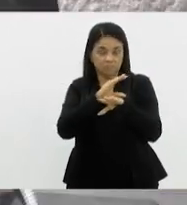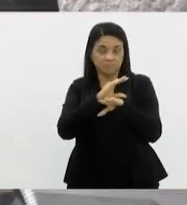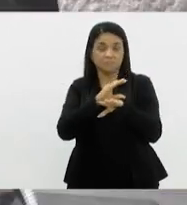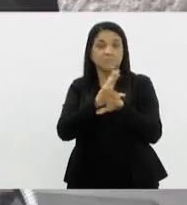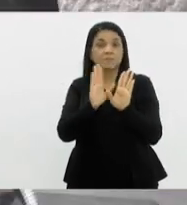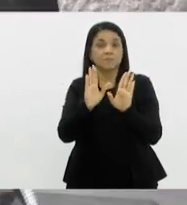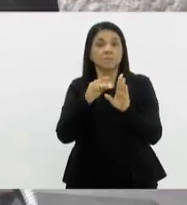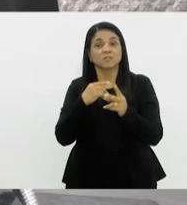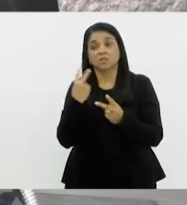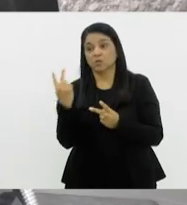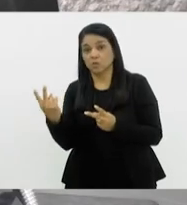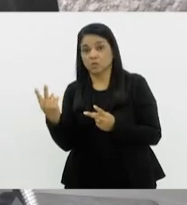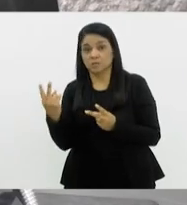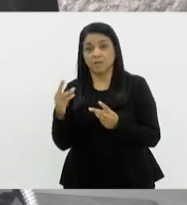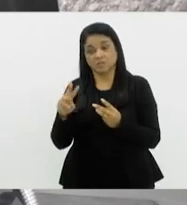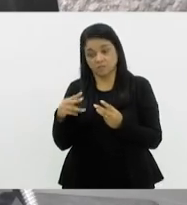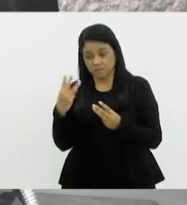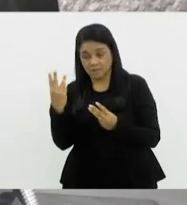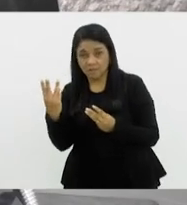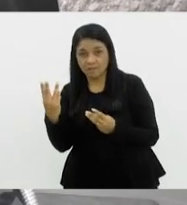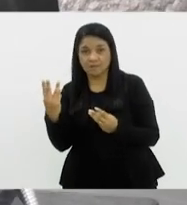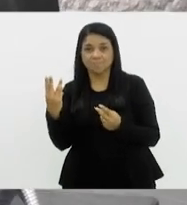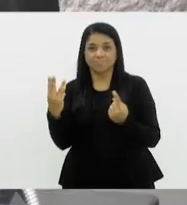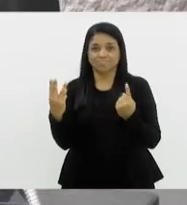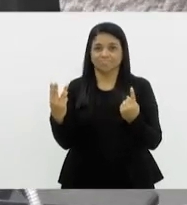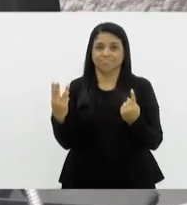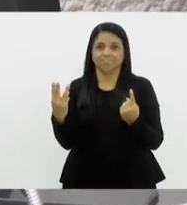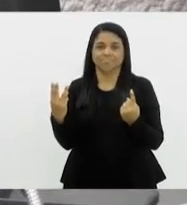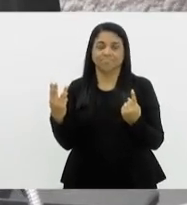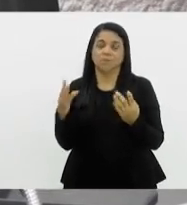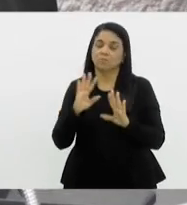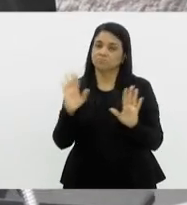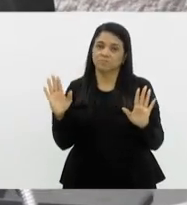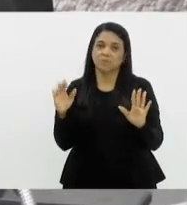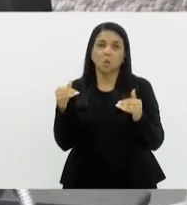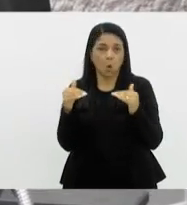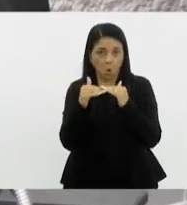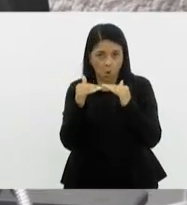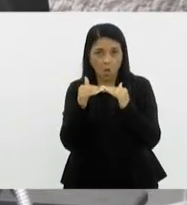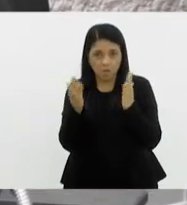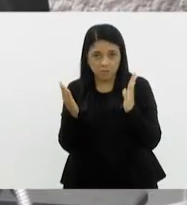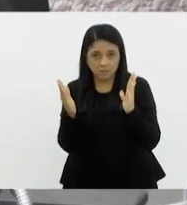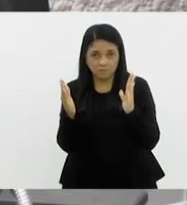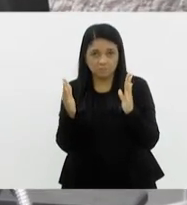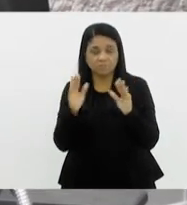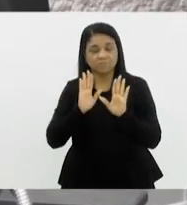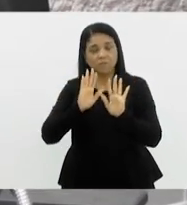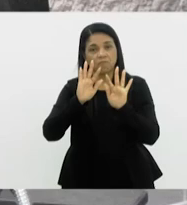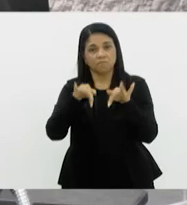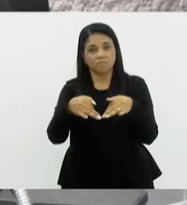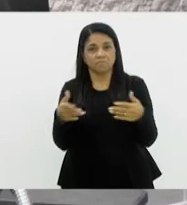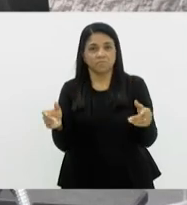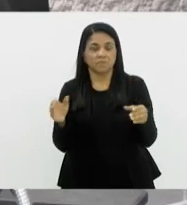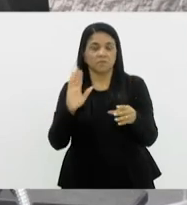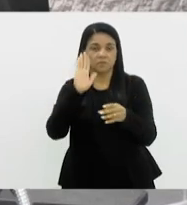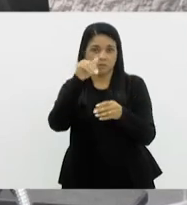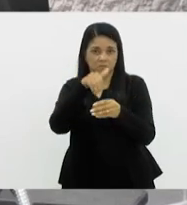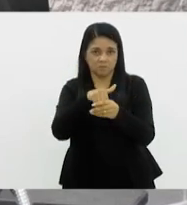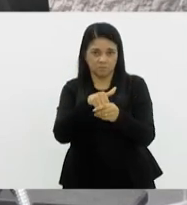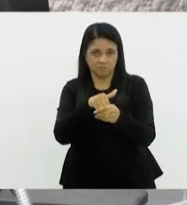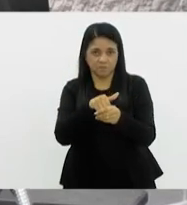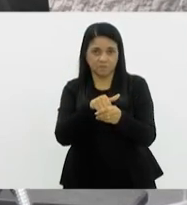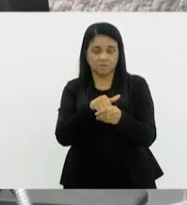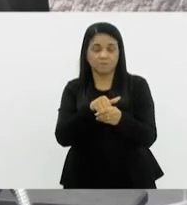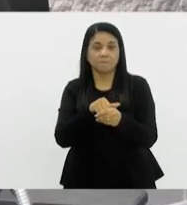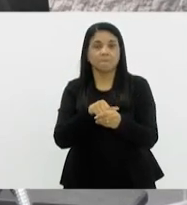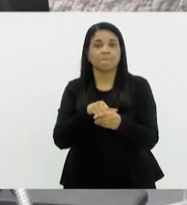mas já tem dois, agora o terceiro dá mais vigor ainda. Se Vossas Excelências concordarem, a gente encerra a votação dessa forma. Então, o voto